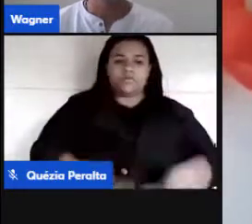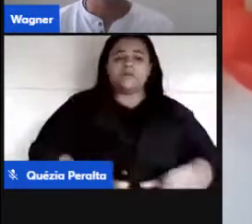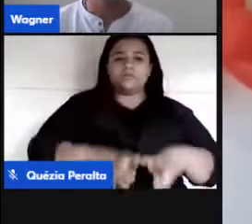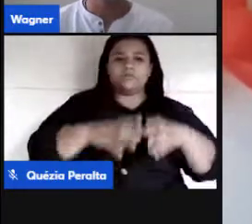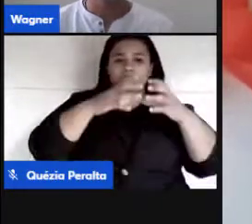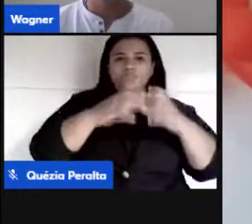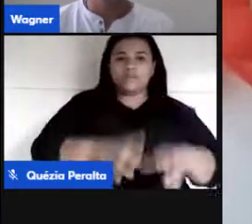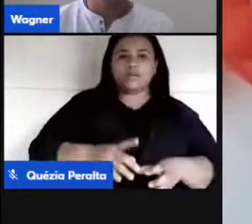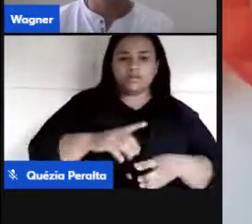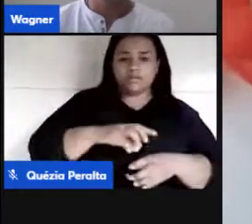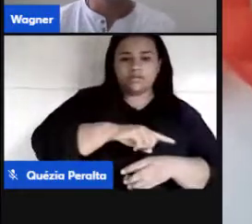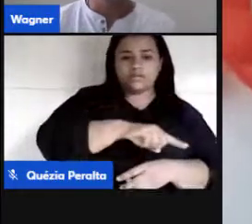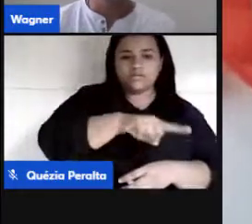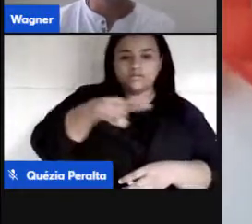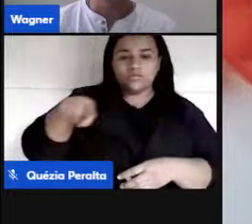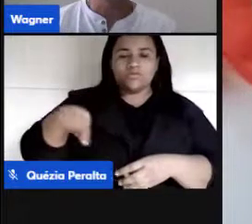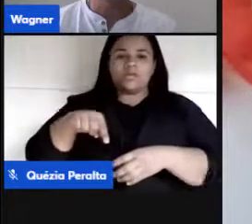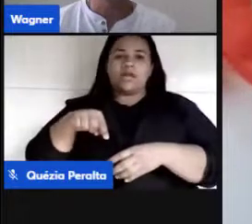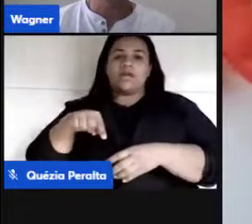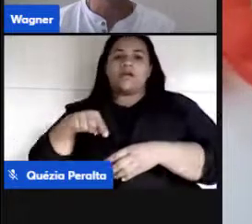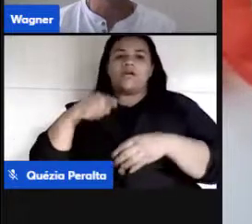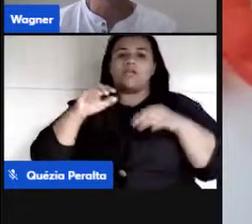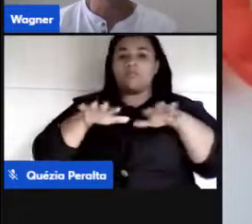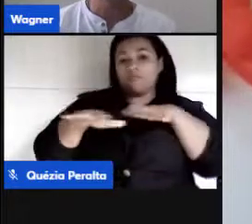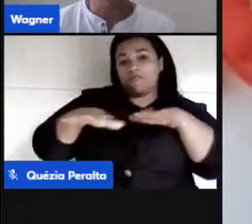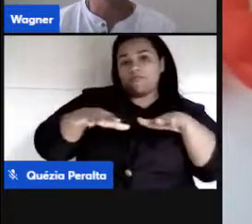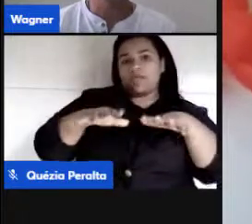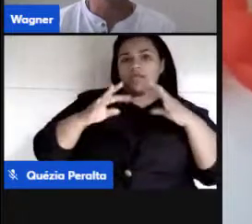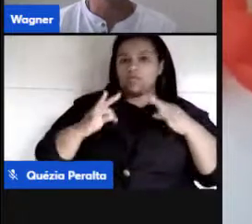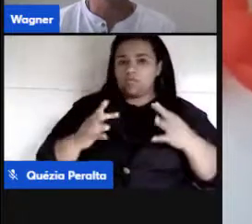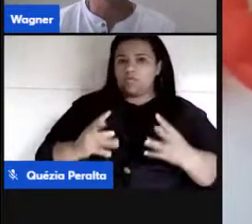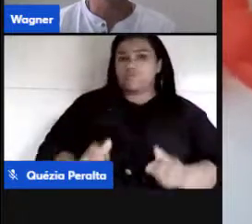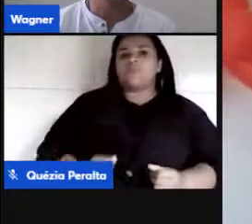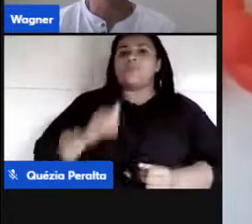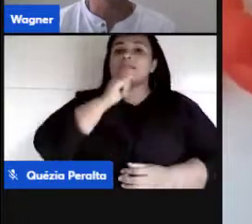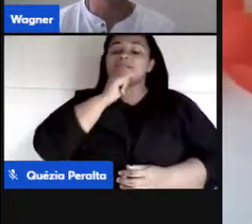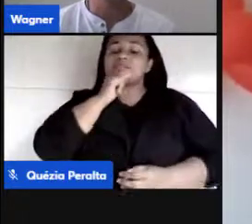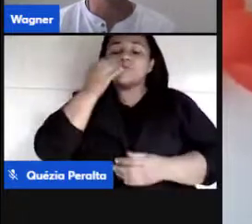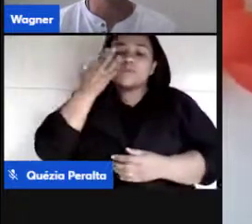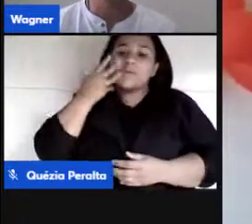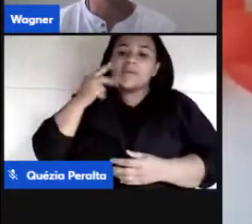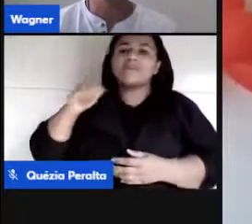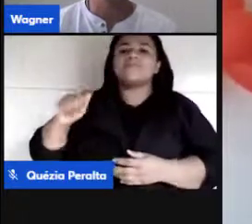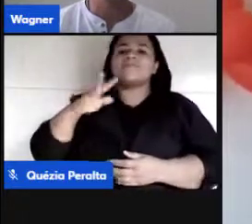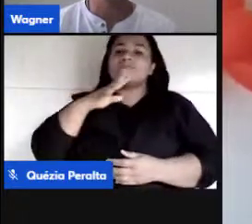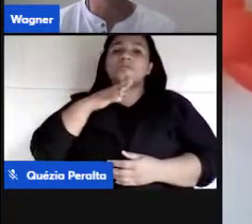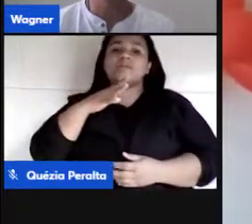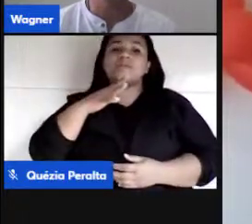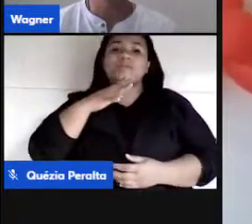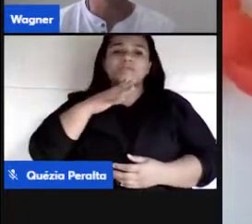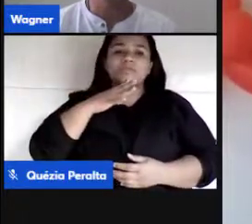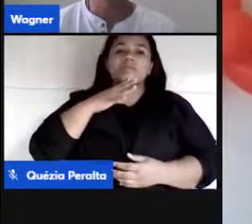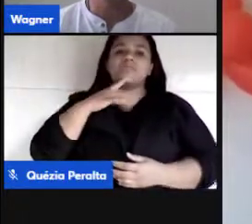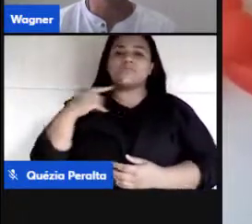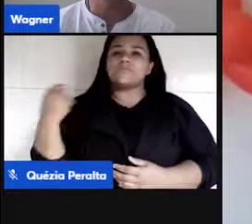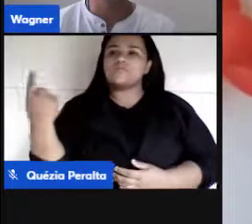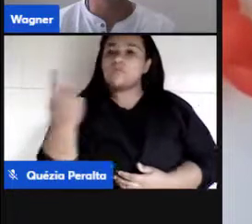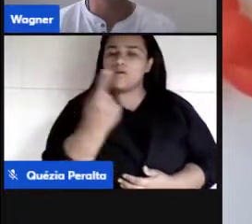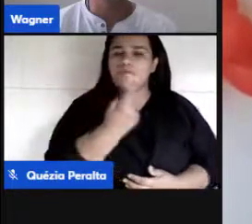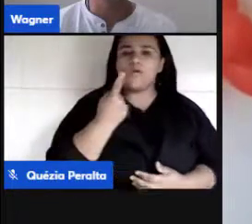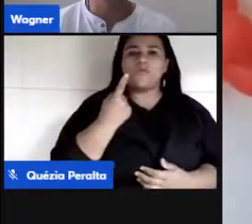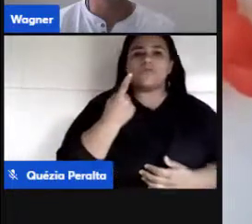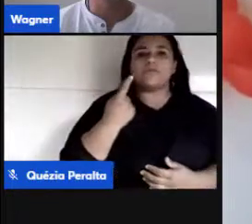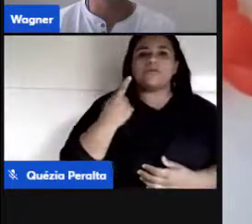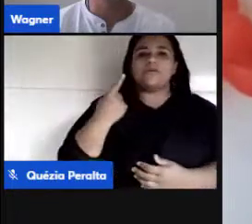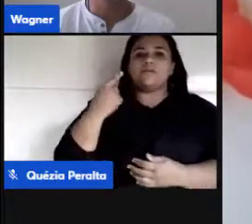e circundar o corpo. São exemplos de como a criança pode ter o conhecimento em sua volta do seu corpo, do que